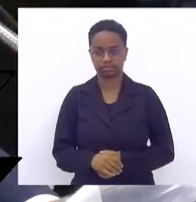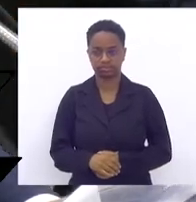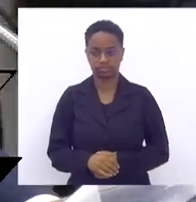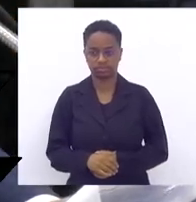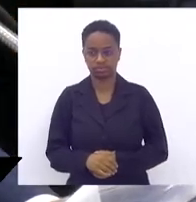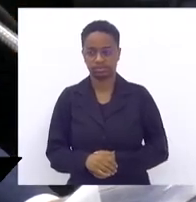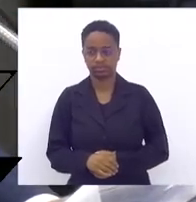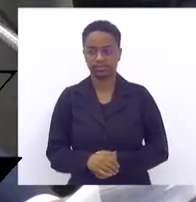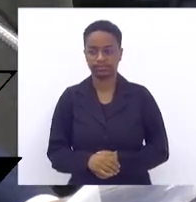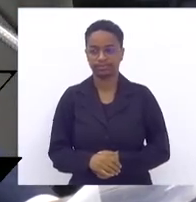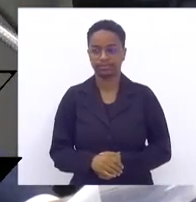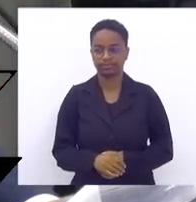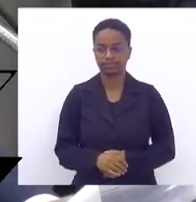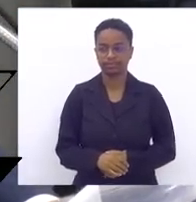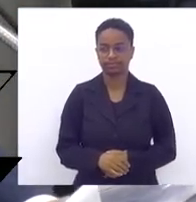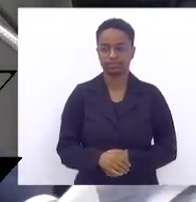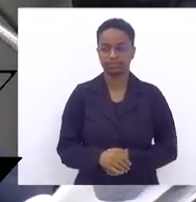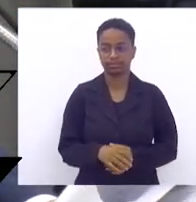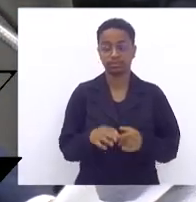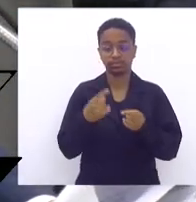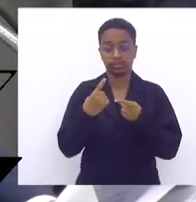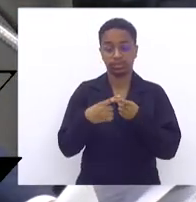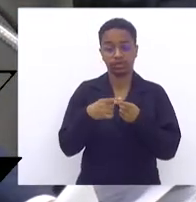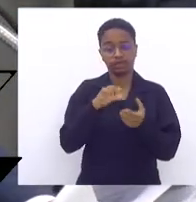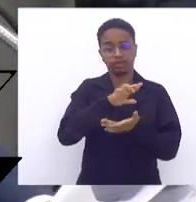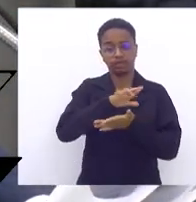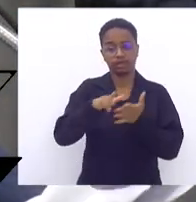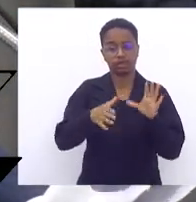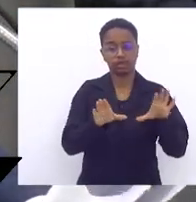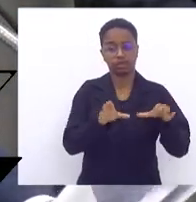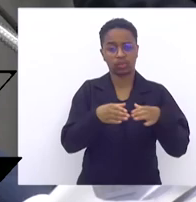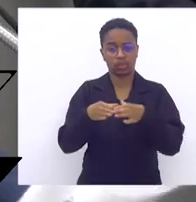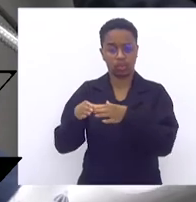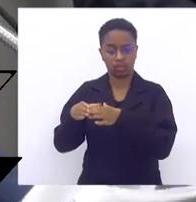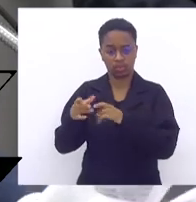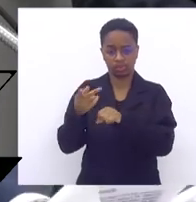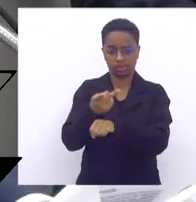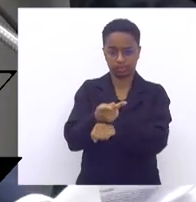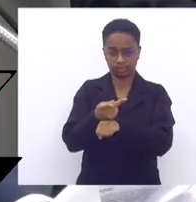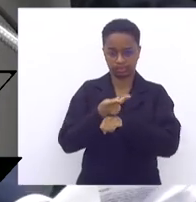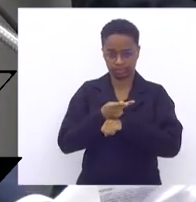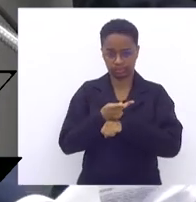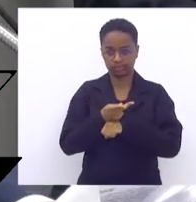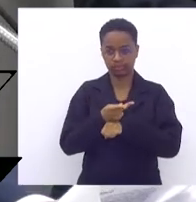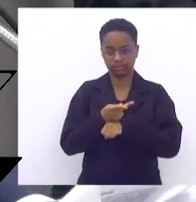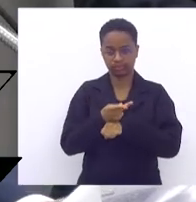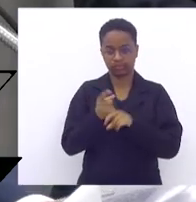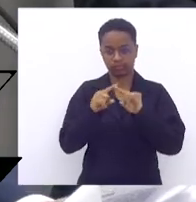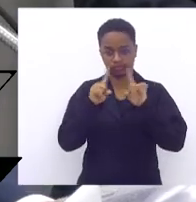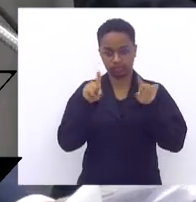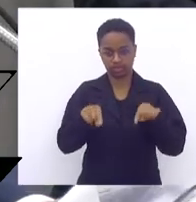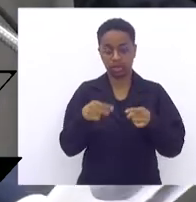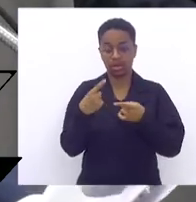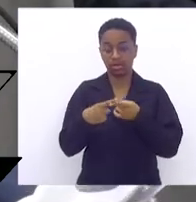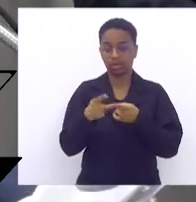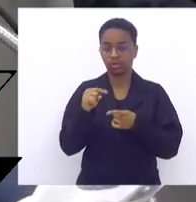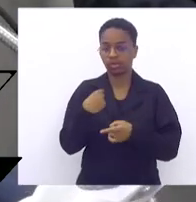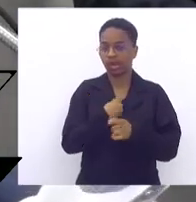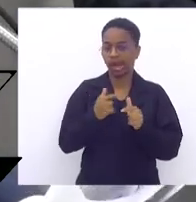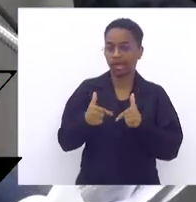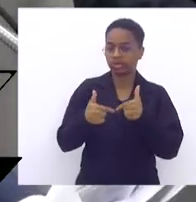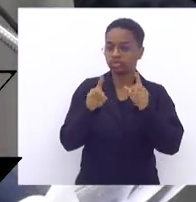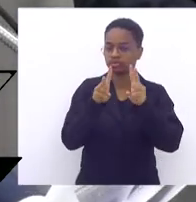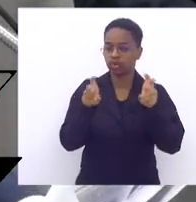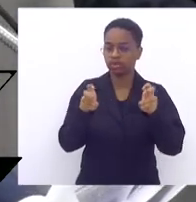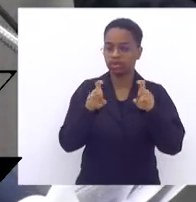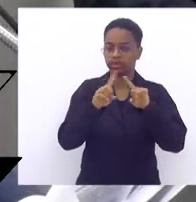Na verdade, o intuito aí, eu fui procurado por diversas representações de servidores. Primeiro, deixar claro que a gente não está legislando sobre servidor